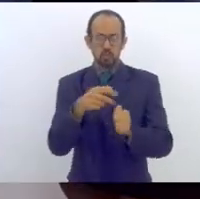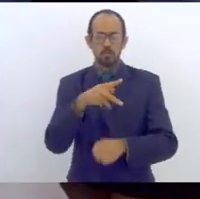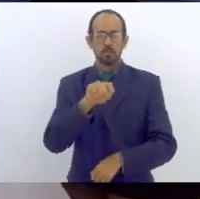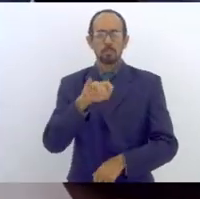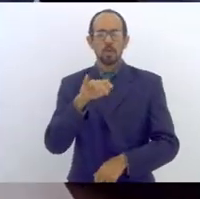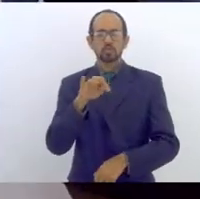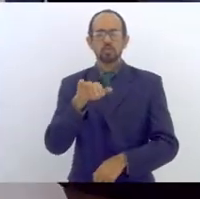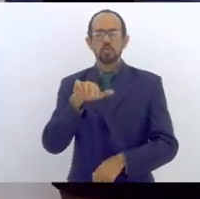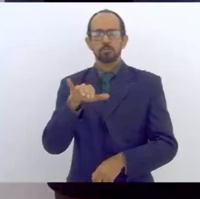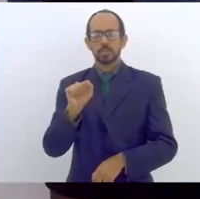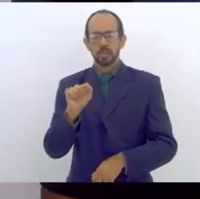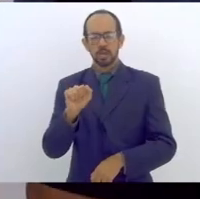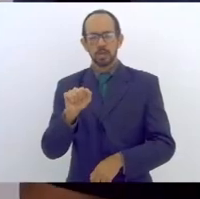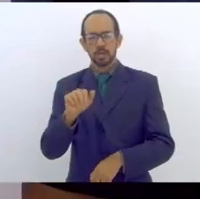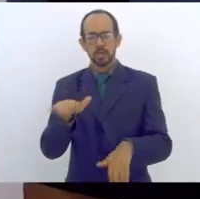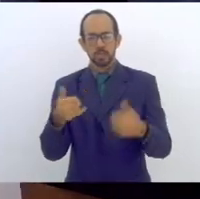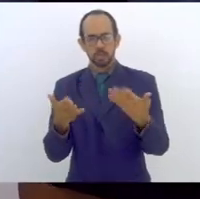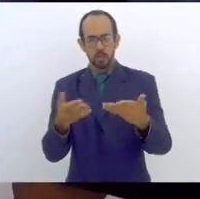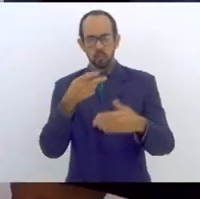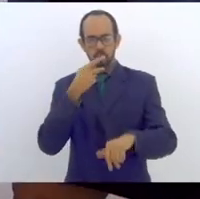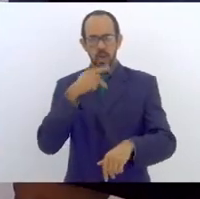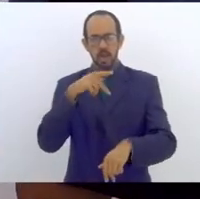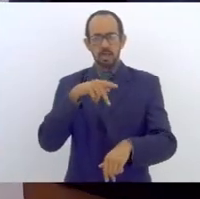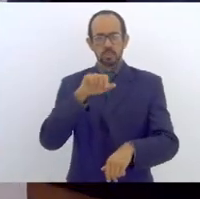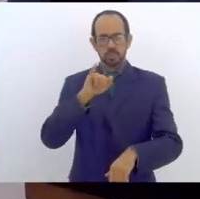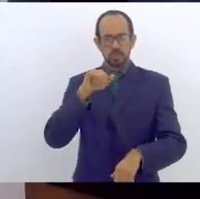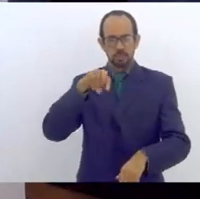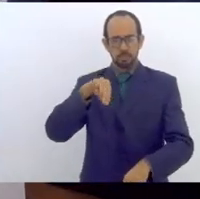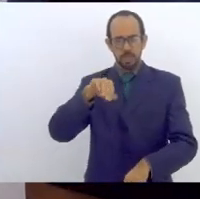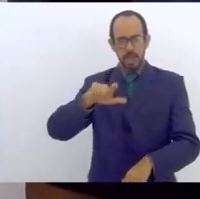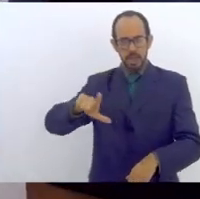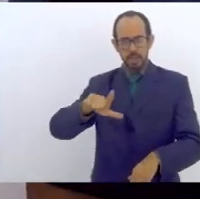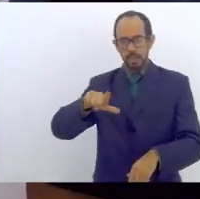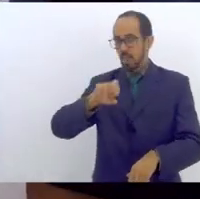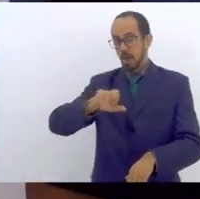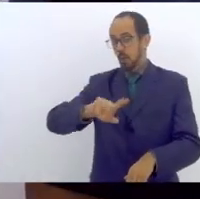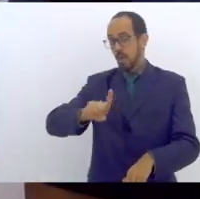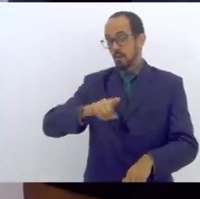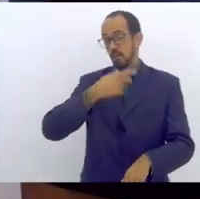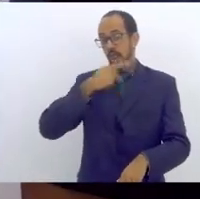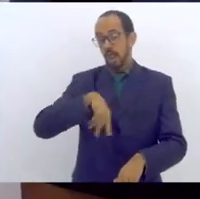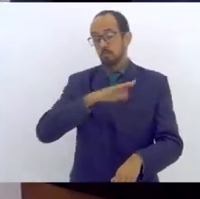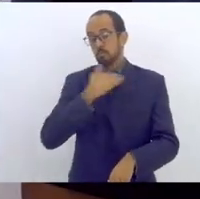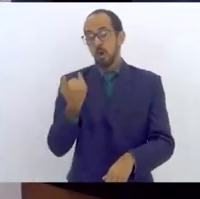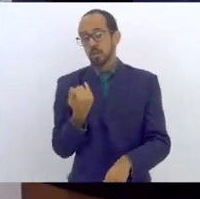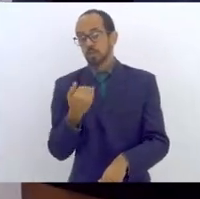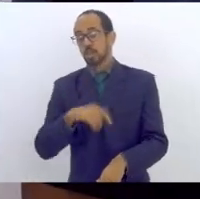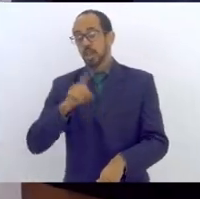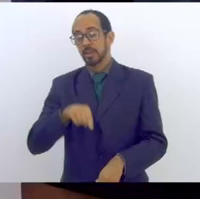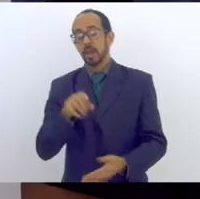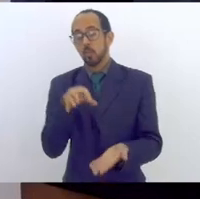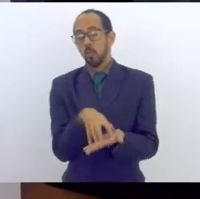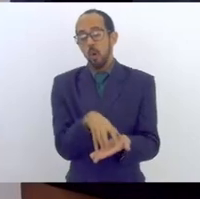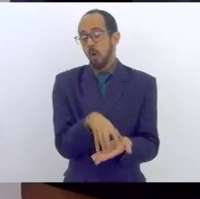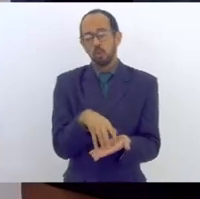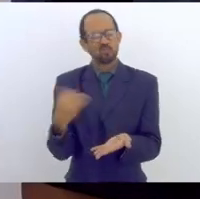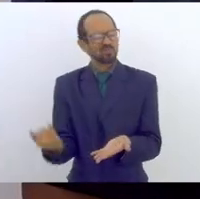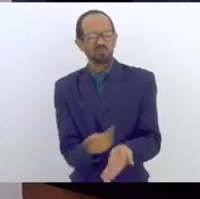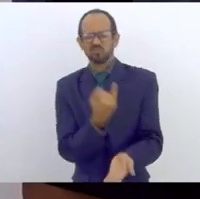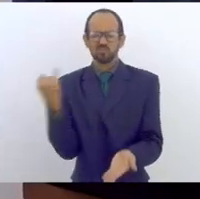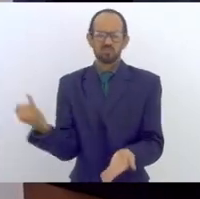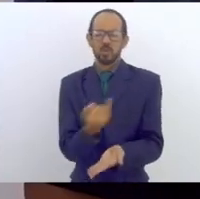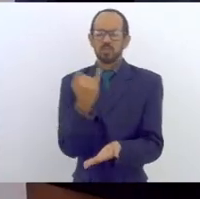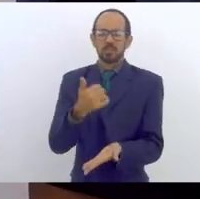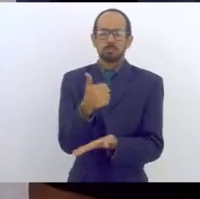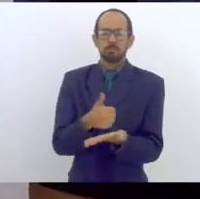identificação então falar de ML não é falar de morte pelo contrário IML é um órgão essencial essencial